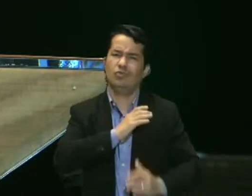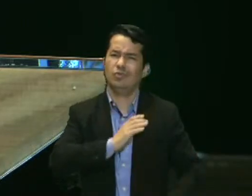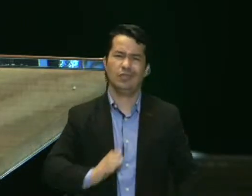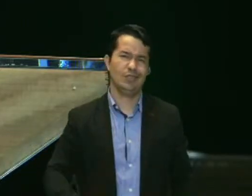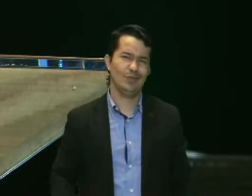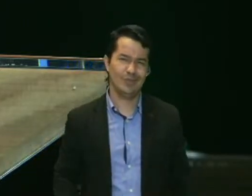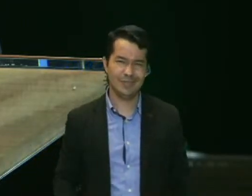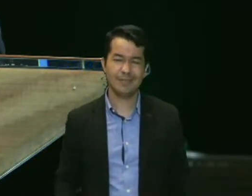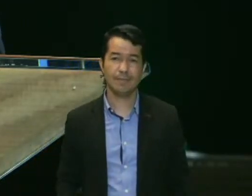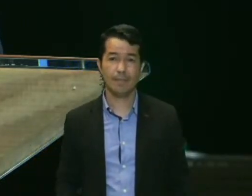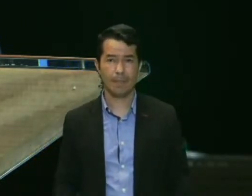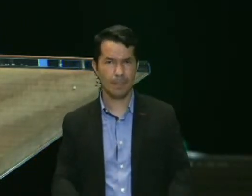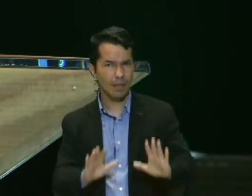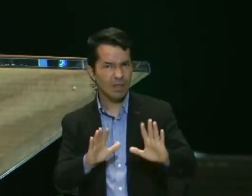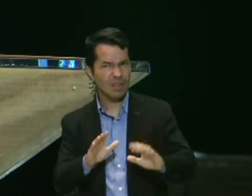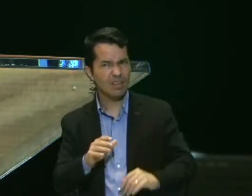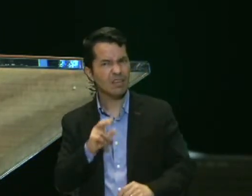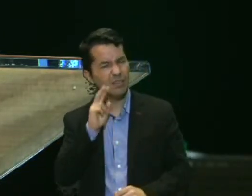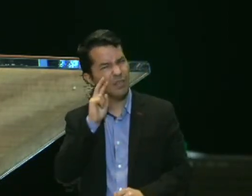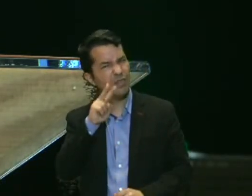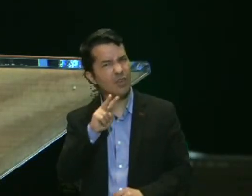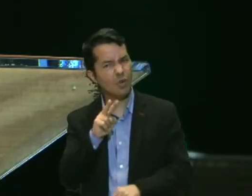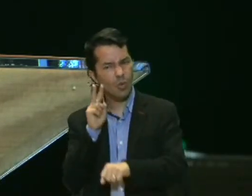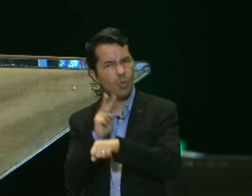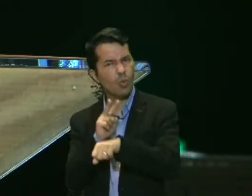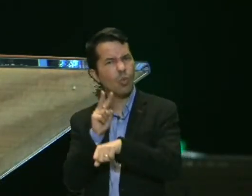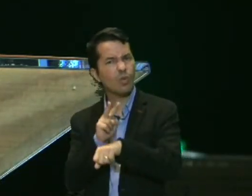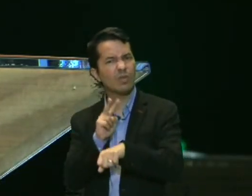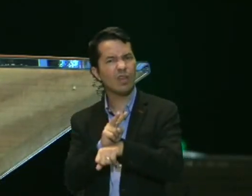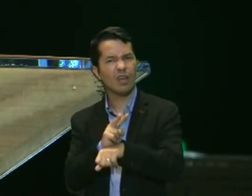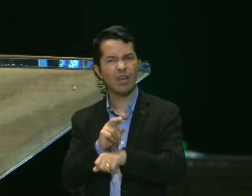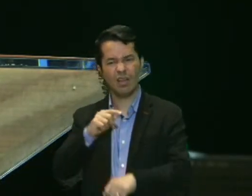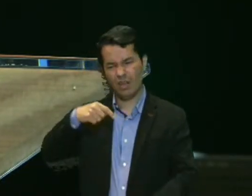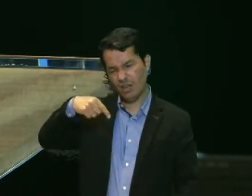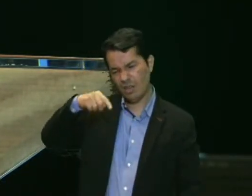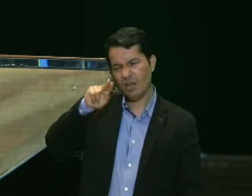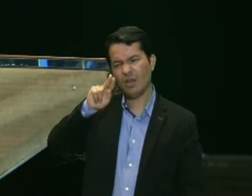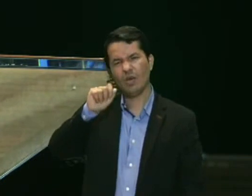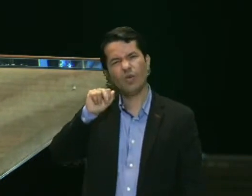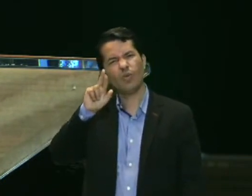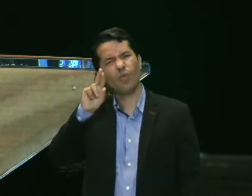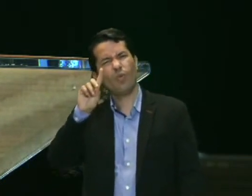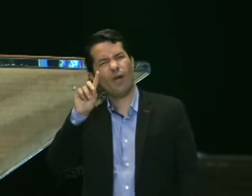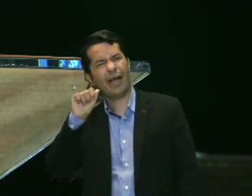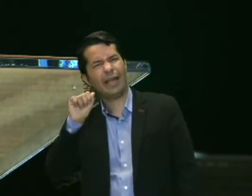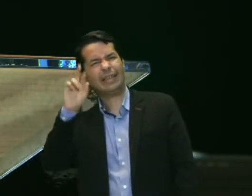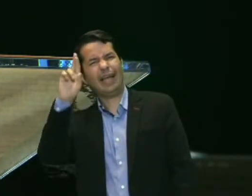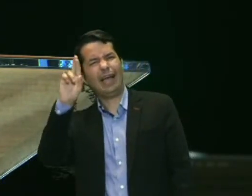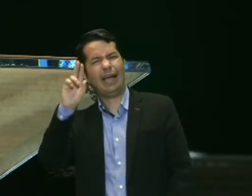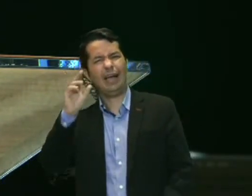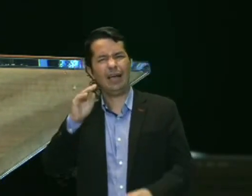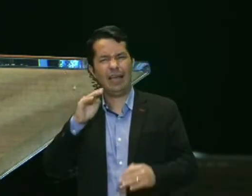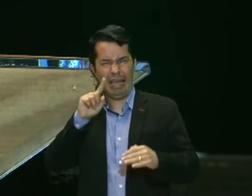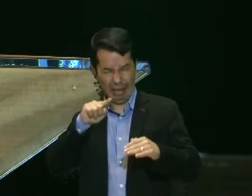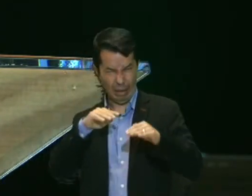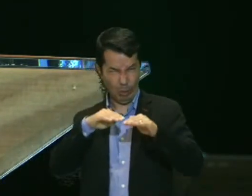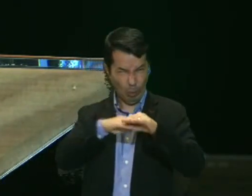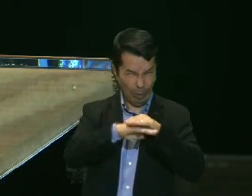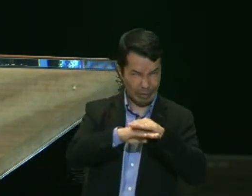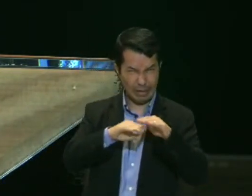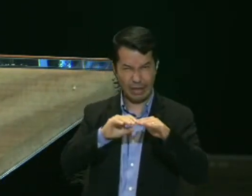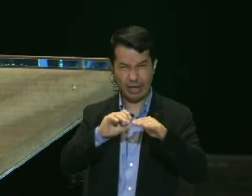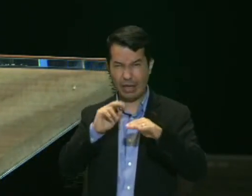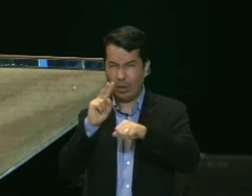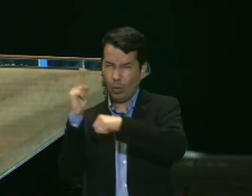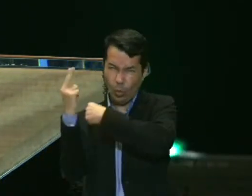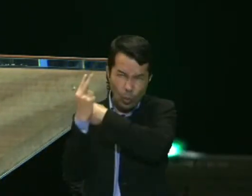chamou a atenção a palavra guardará, e eu fui pesquisar sobre essa palavra, qual que era o sentido dessa expressão que Paulo estava colocando.